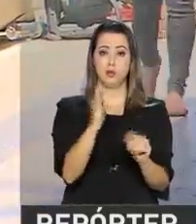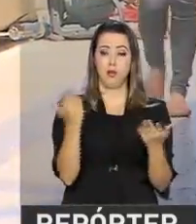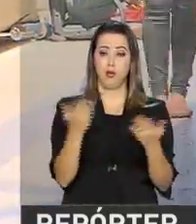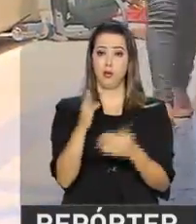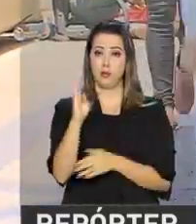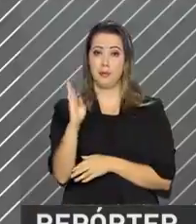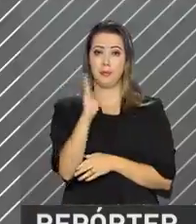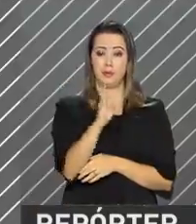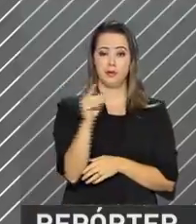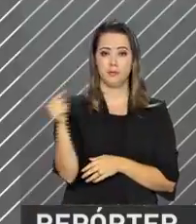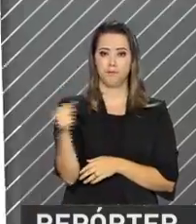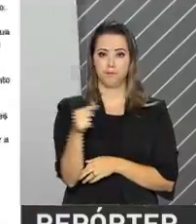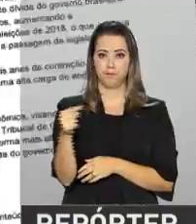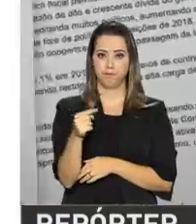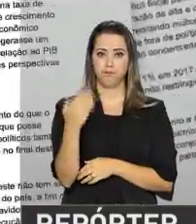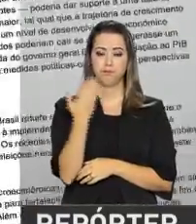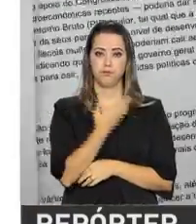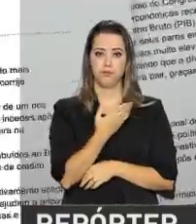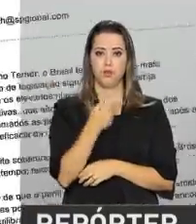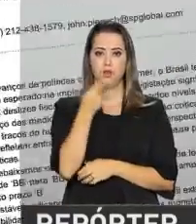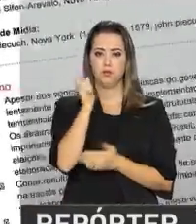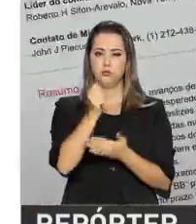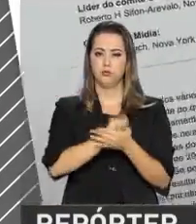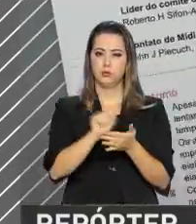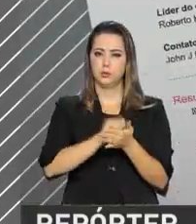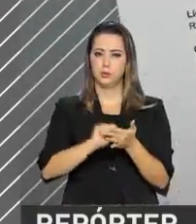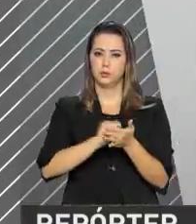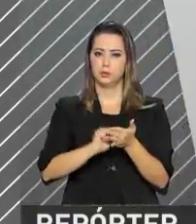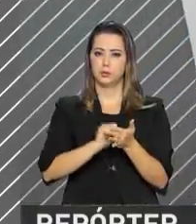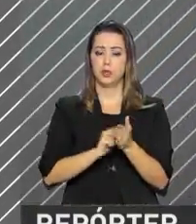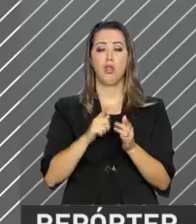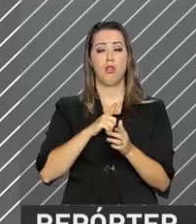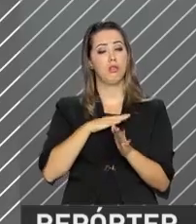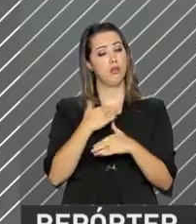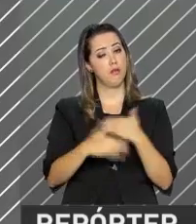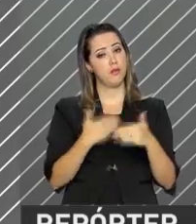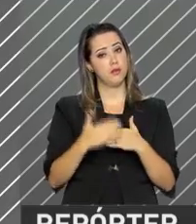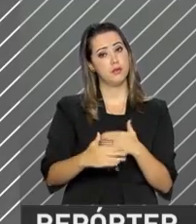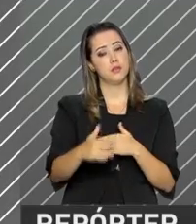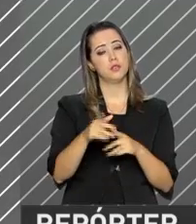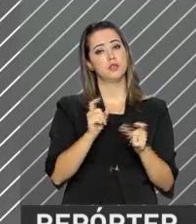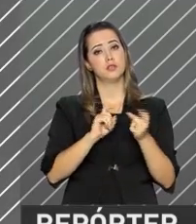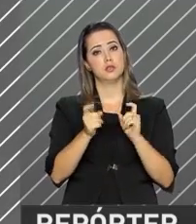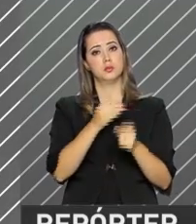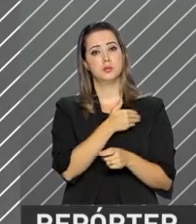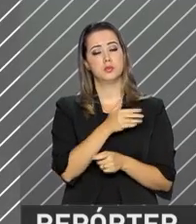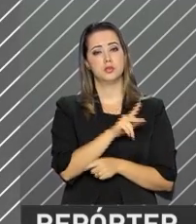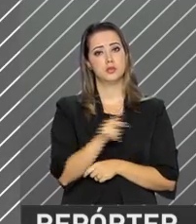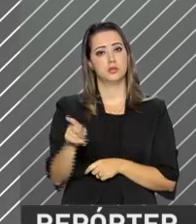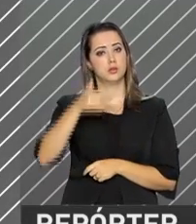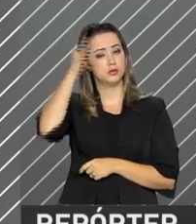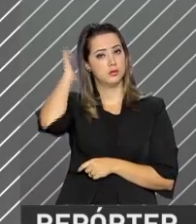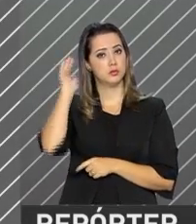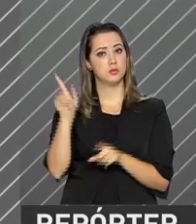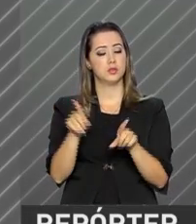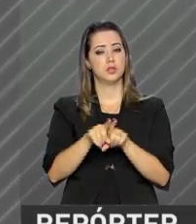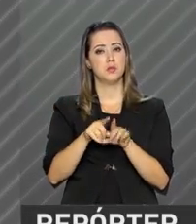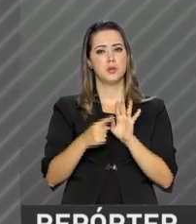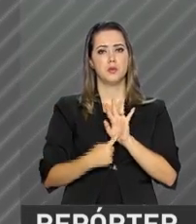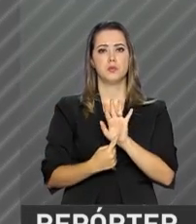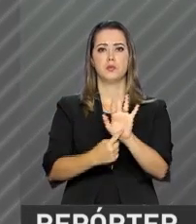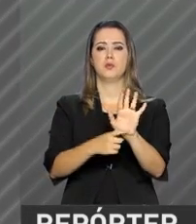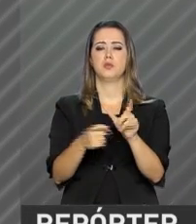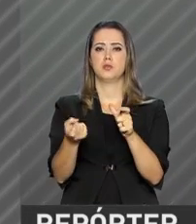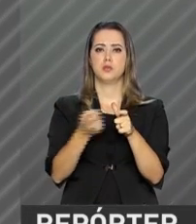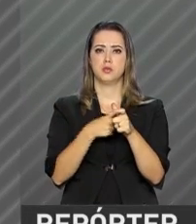negativo segundo o relatório da agência houve vários avanços na gestão do presidente temer o documento também aponta que o